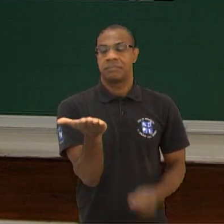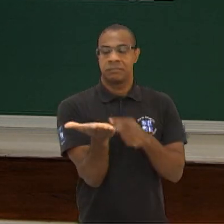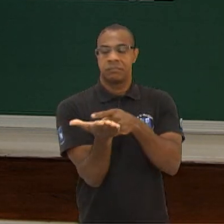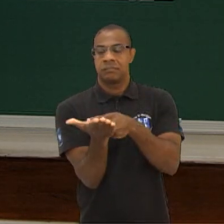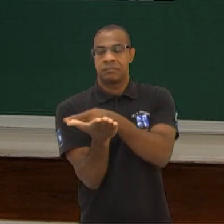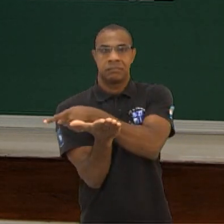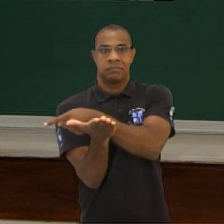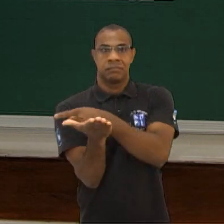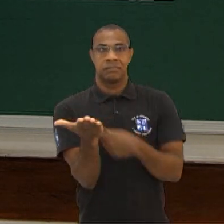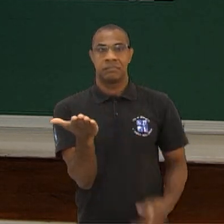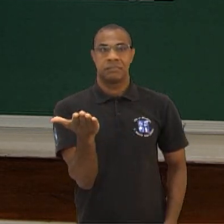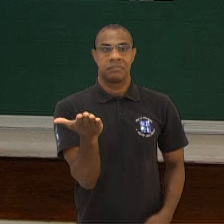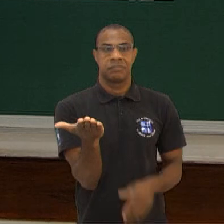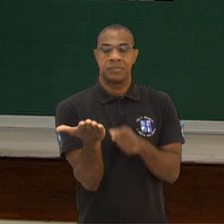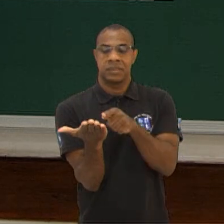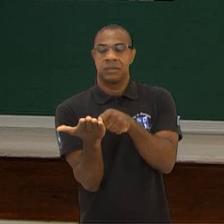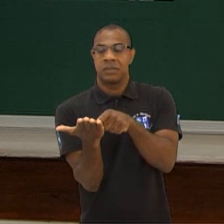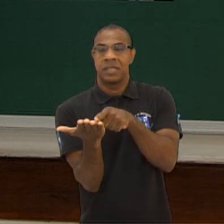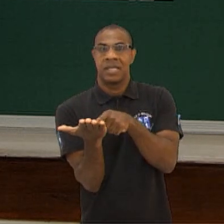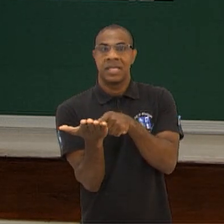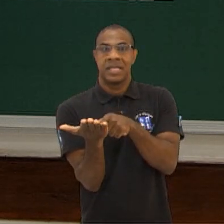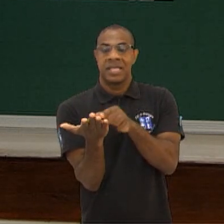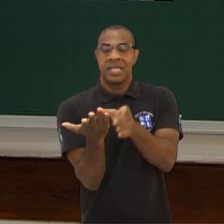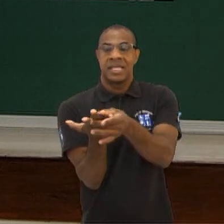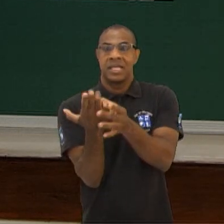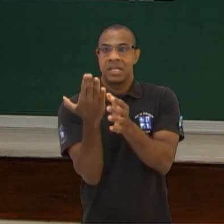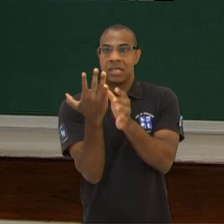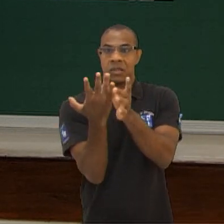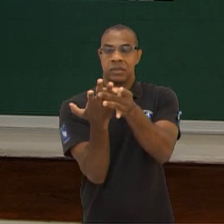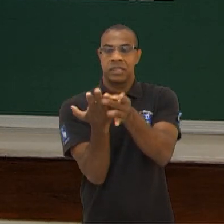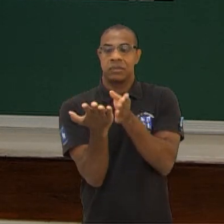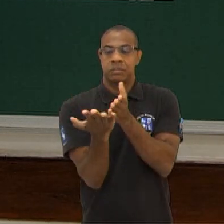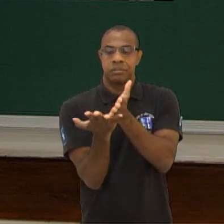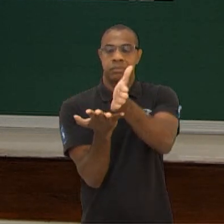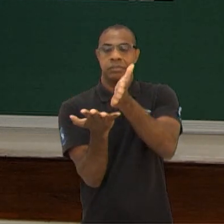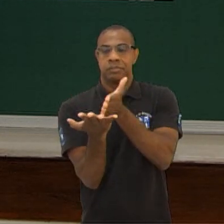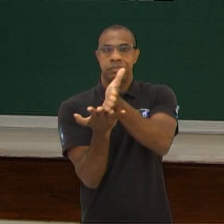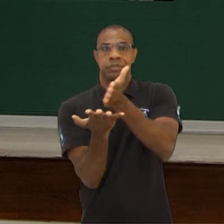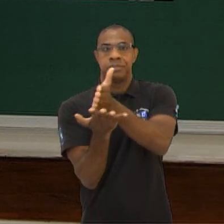na direção do campo. O campo está aqui, as linhas pretas.